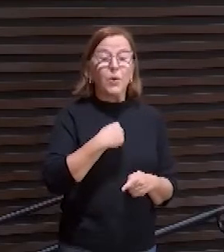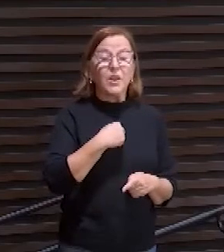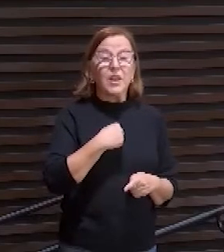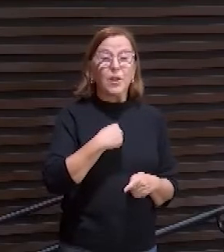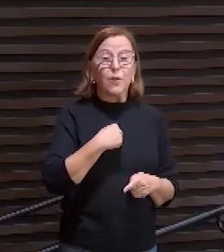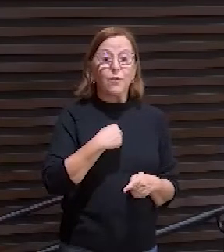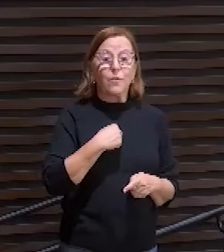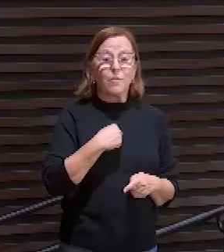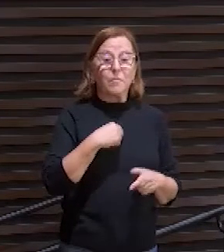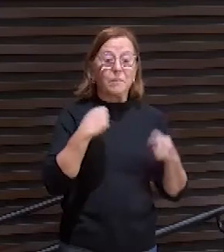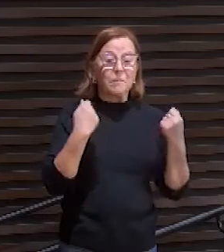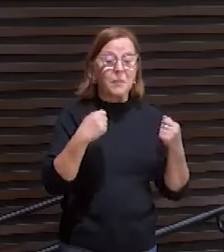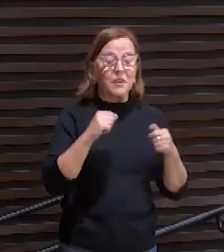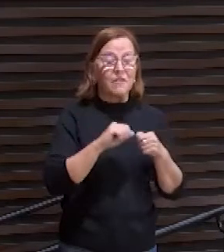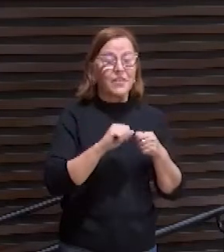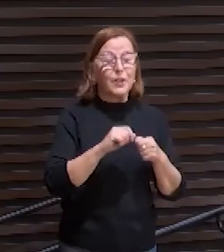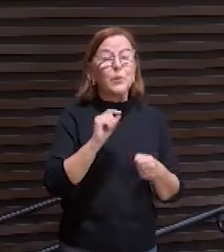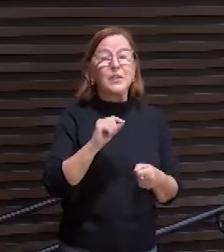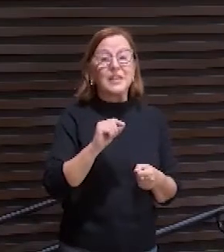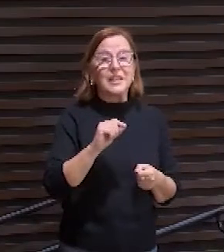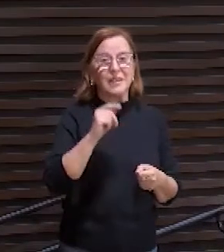fazer para herdar a vida eterna?